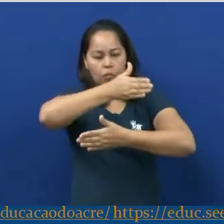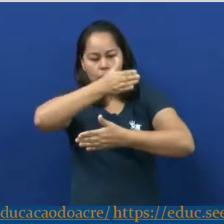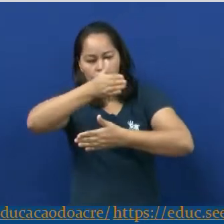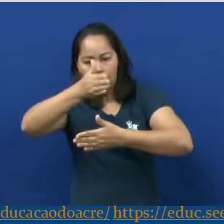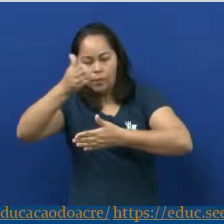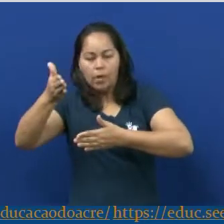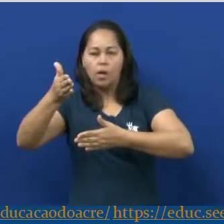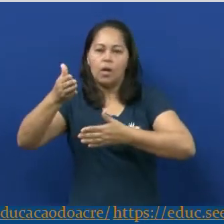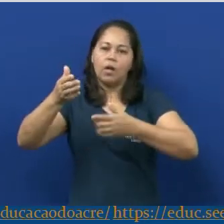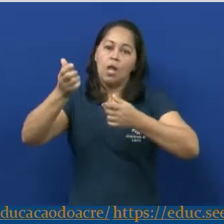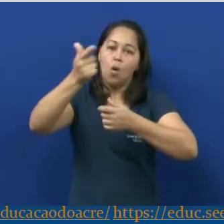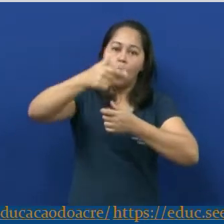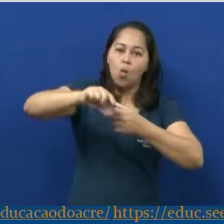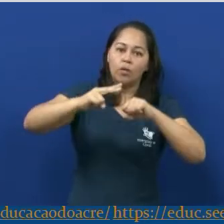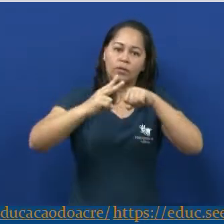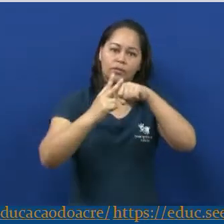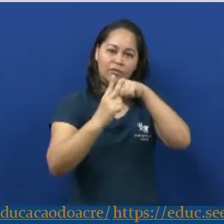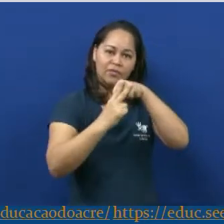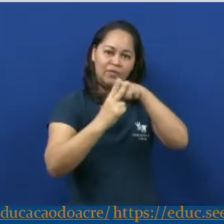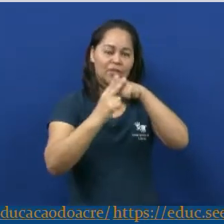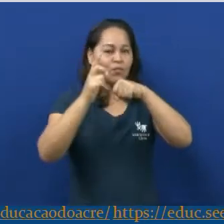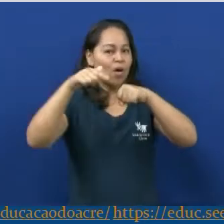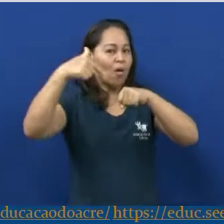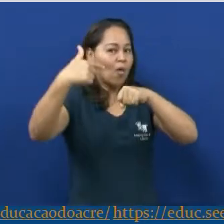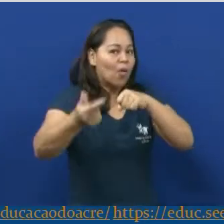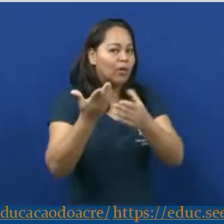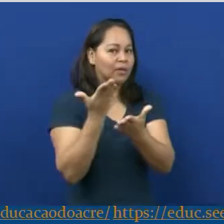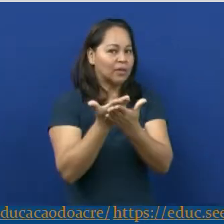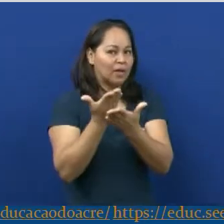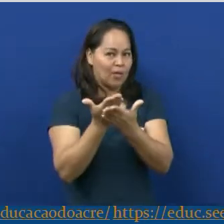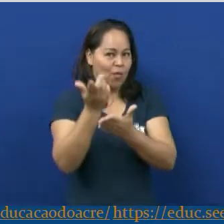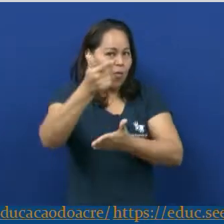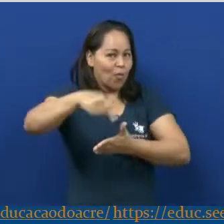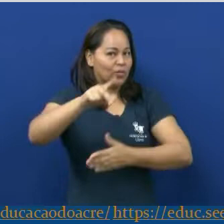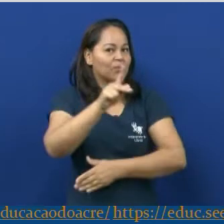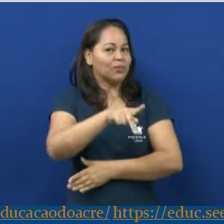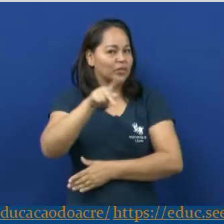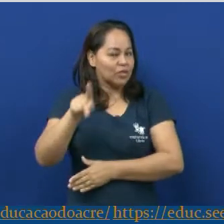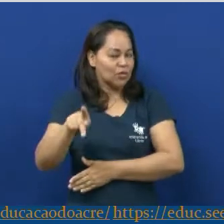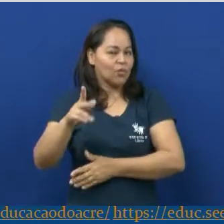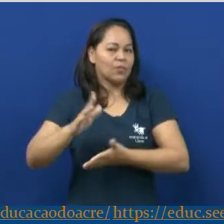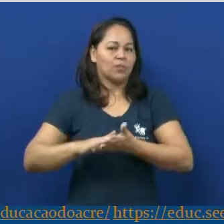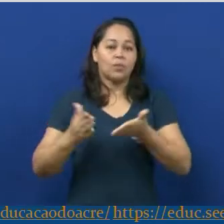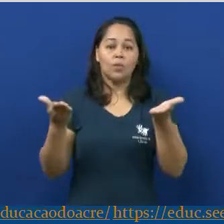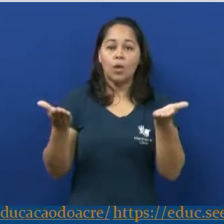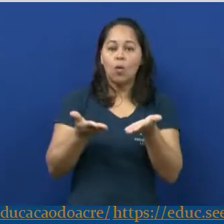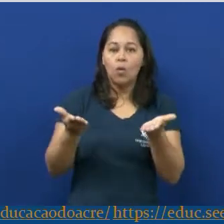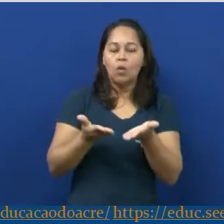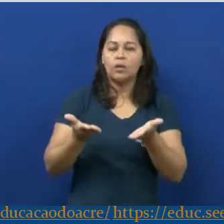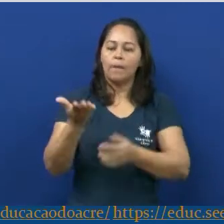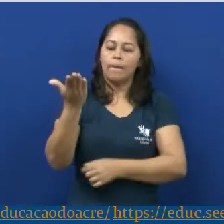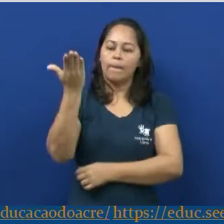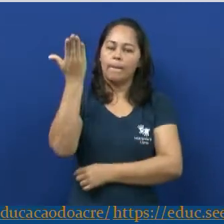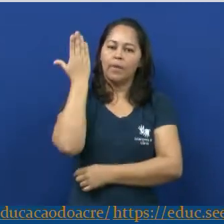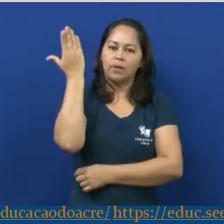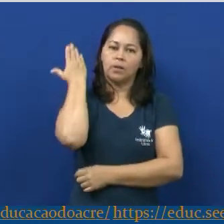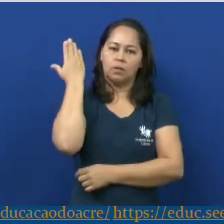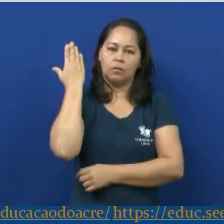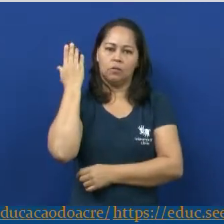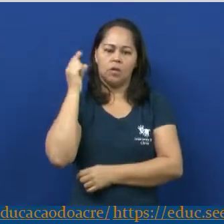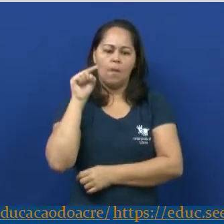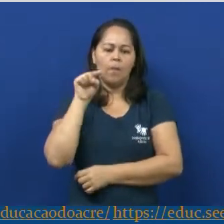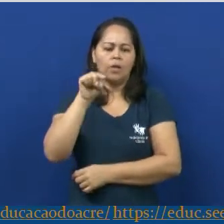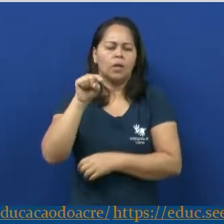é um outro tempo verbal que você já aprenderam uma outra aula com outro teacher hoje a gente vai falar de passado sem